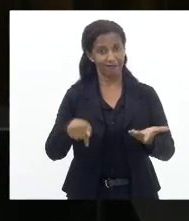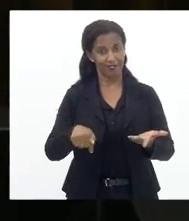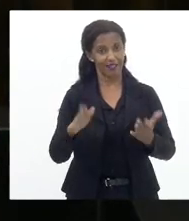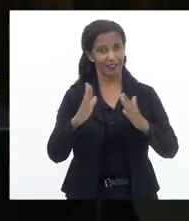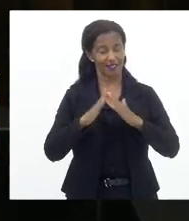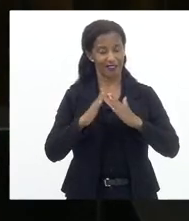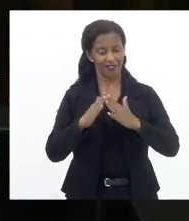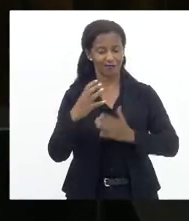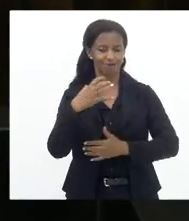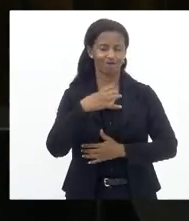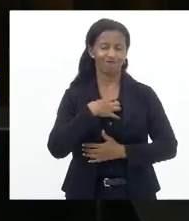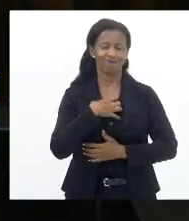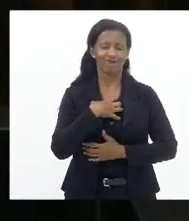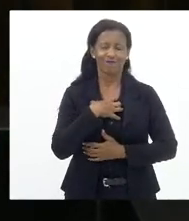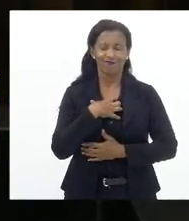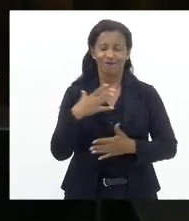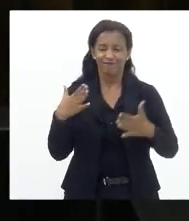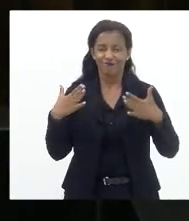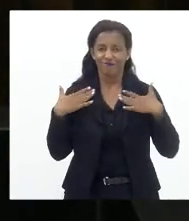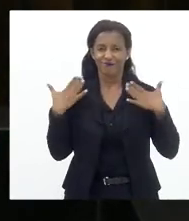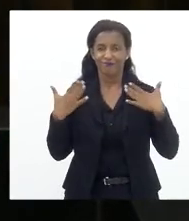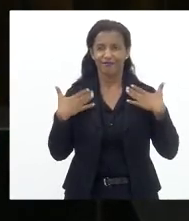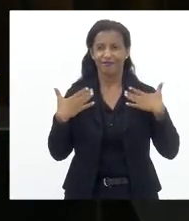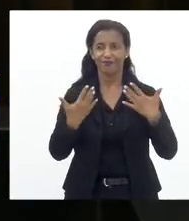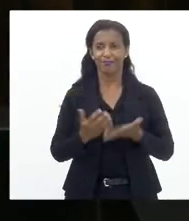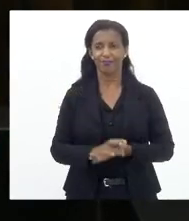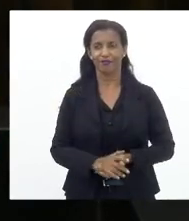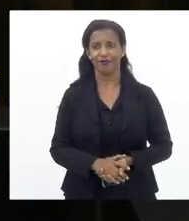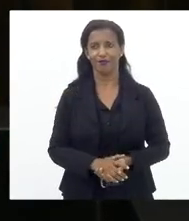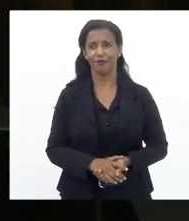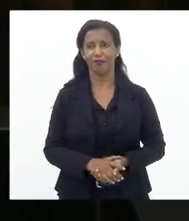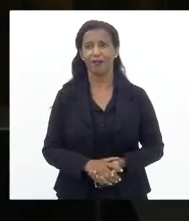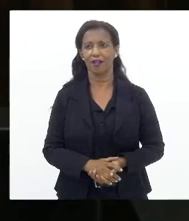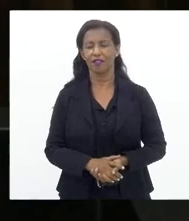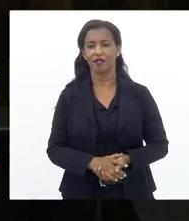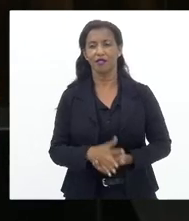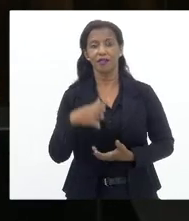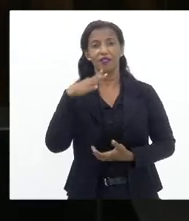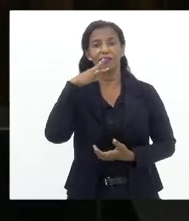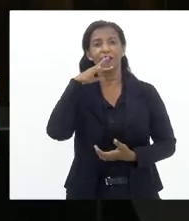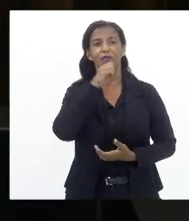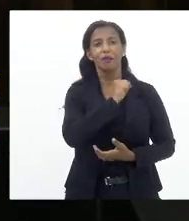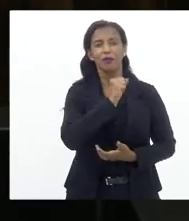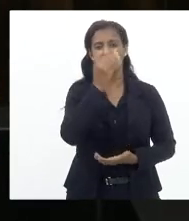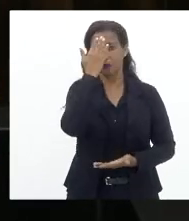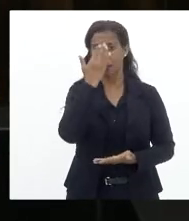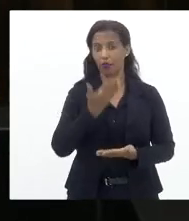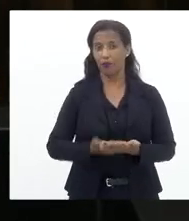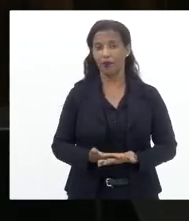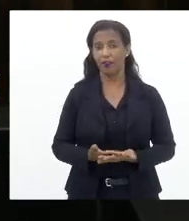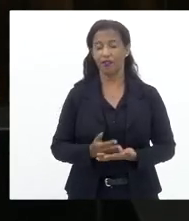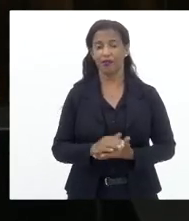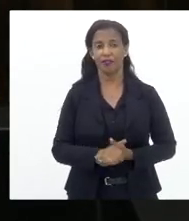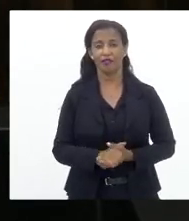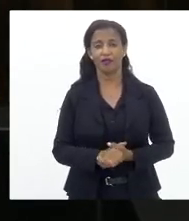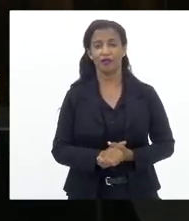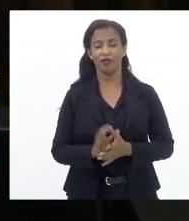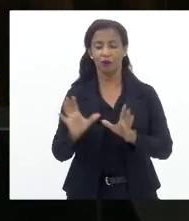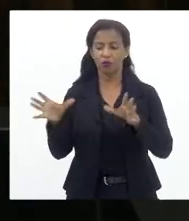eu senti o sabor eo entusiasmo de perceber que a confiança